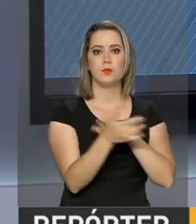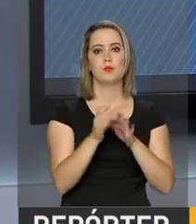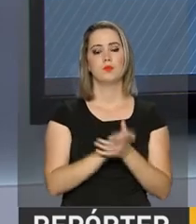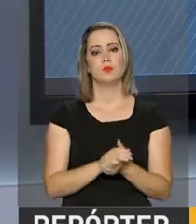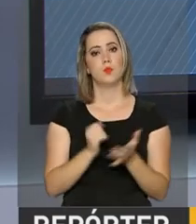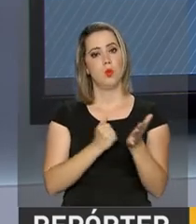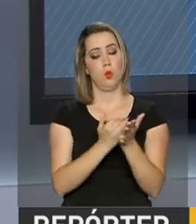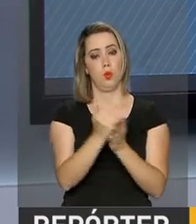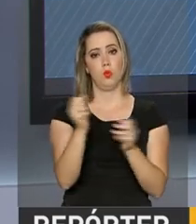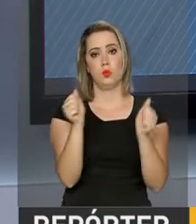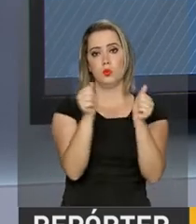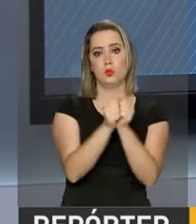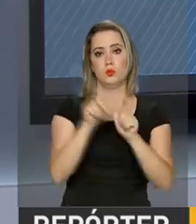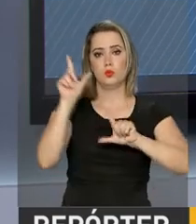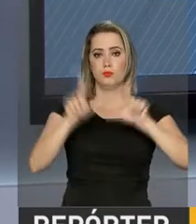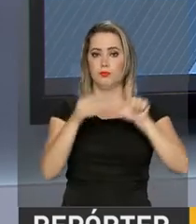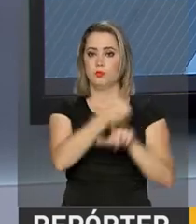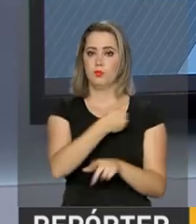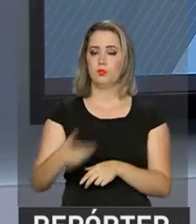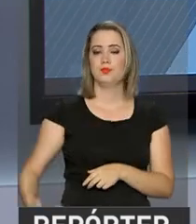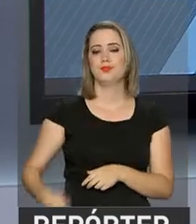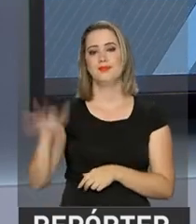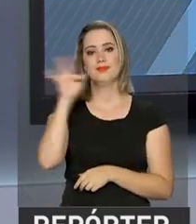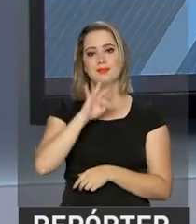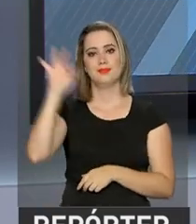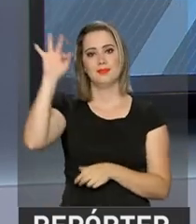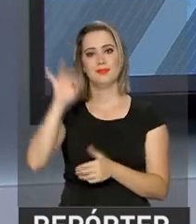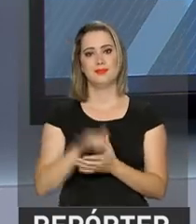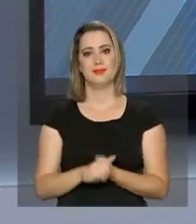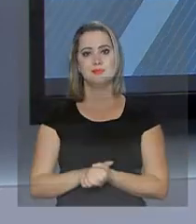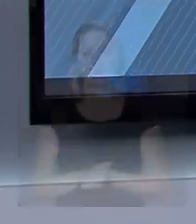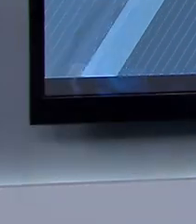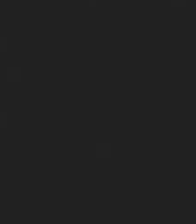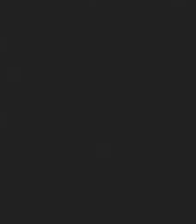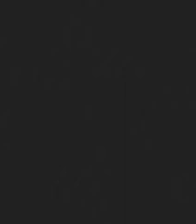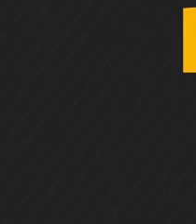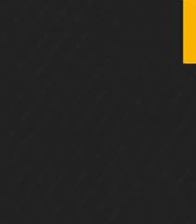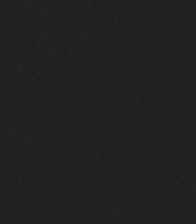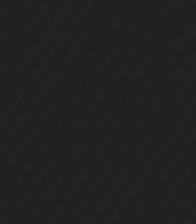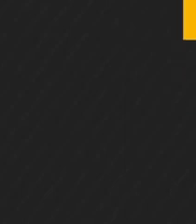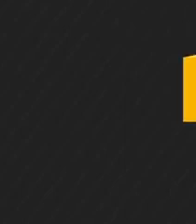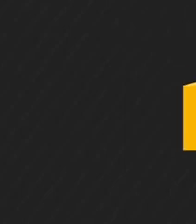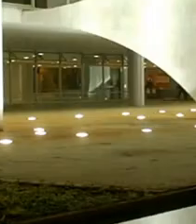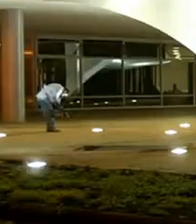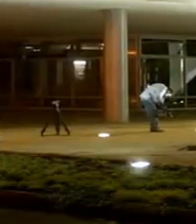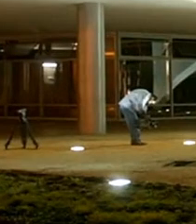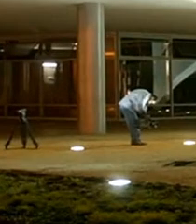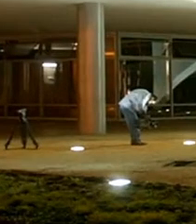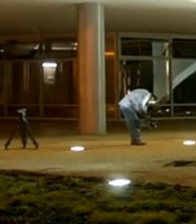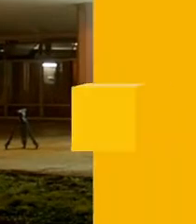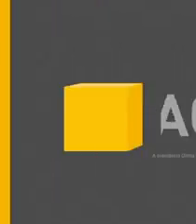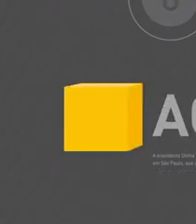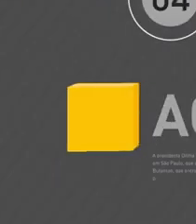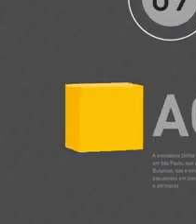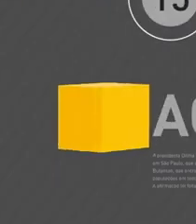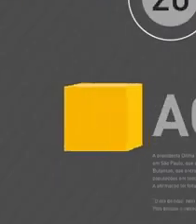sociais. Continue na NBR, a TV do Governo Federal.